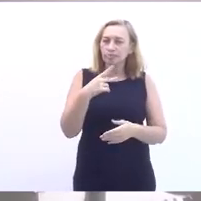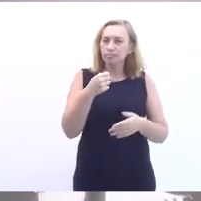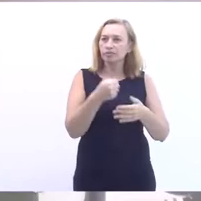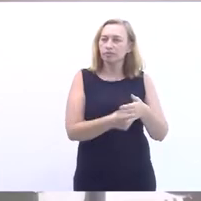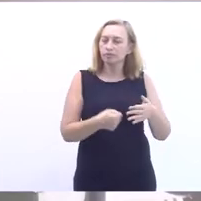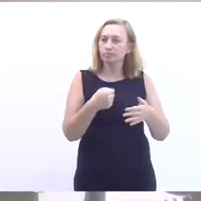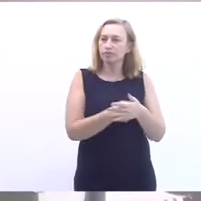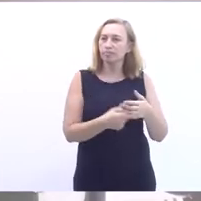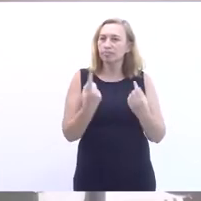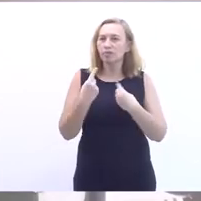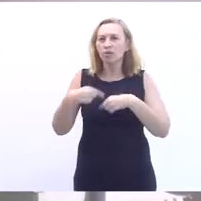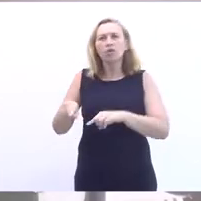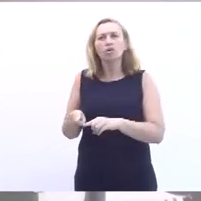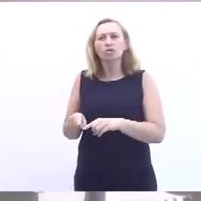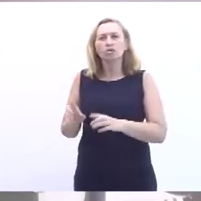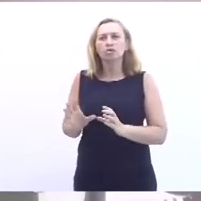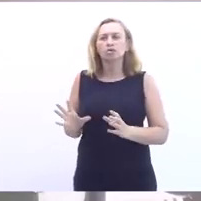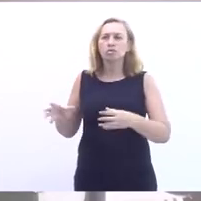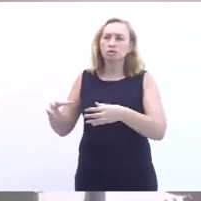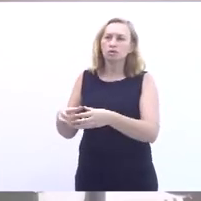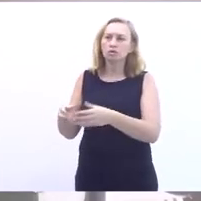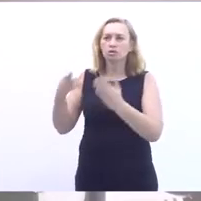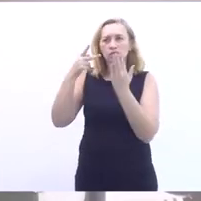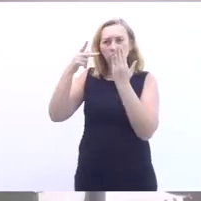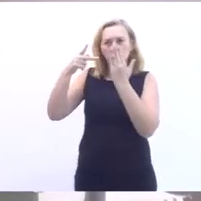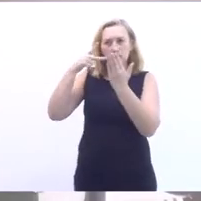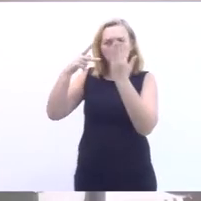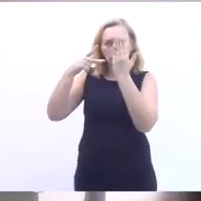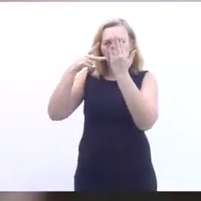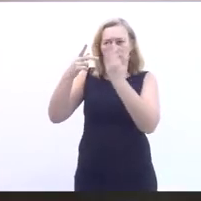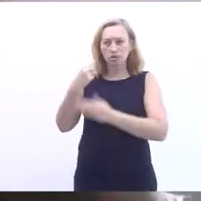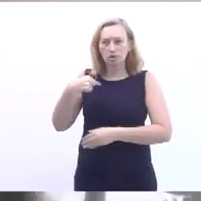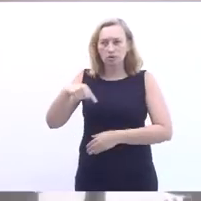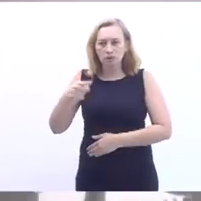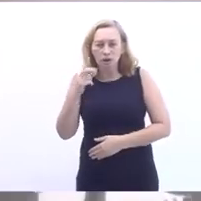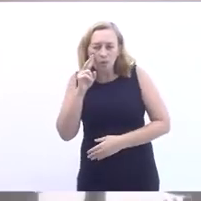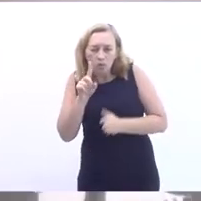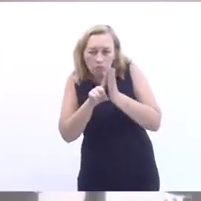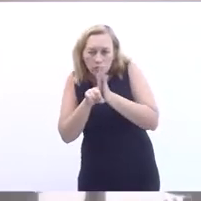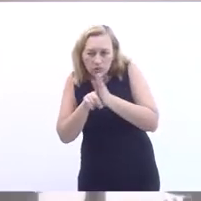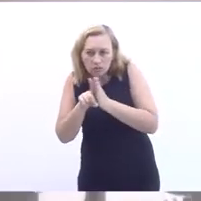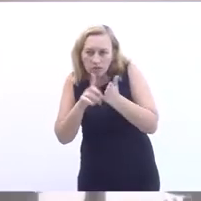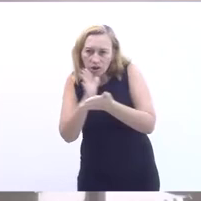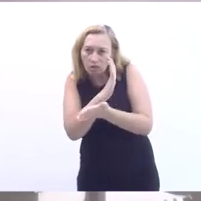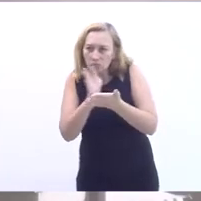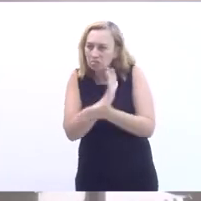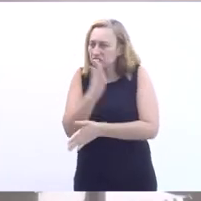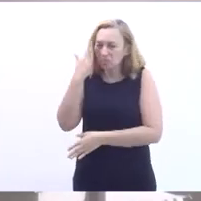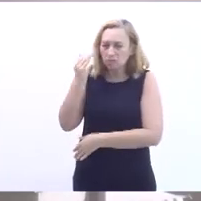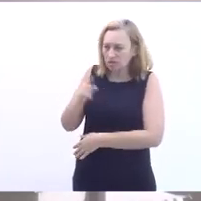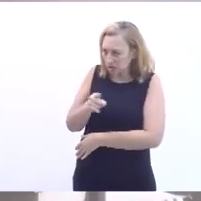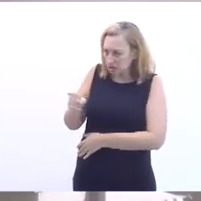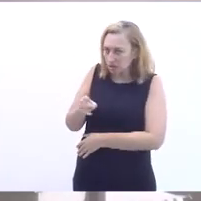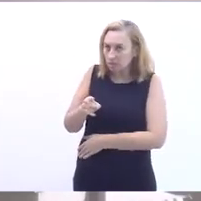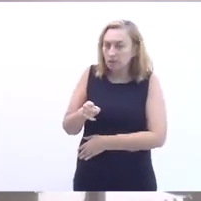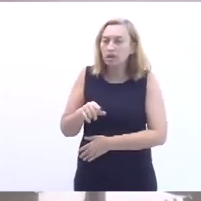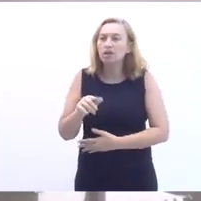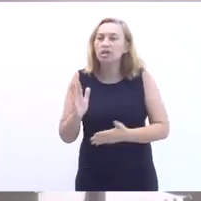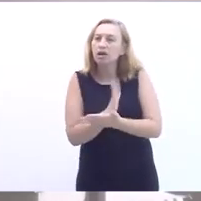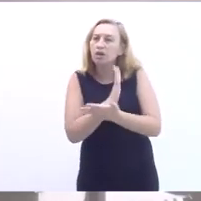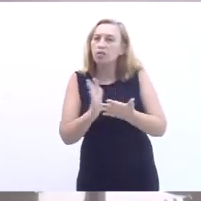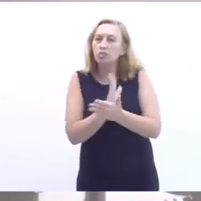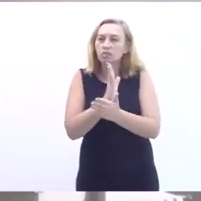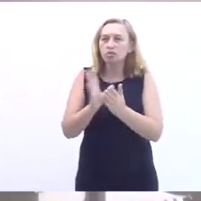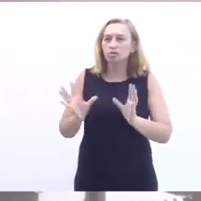contra as comunidades terapêuticas que a gente foi lá envestigar algumas não sei se vocês sabem disso mas algumas comunidades